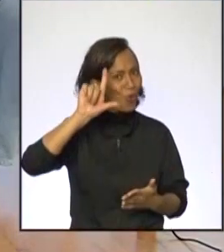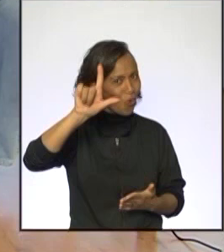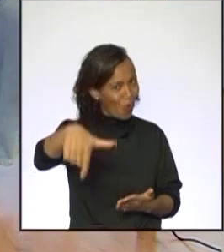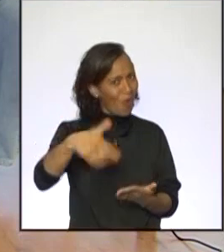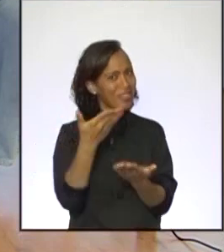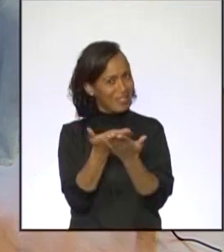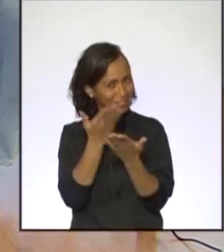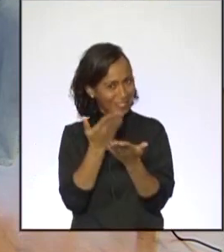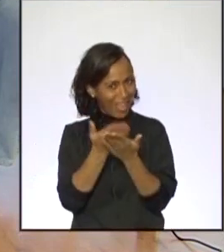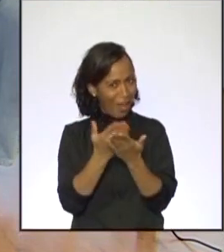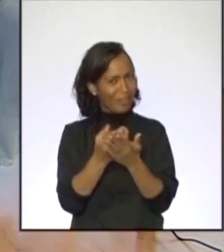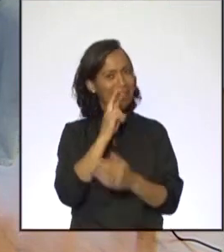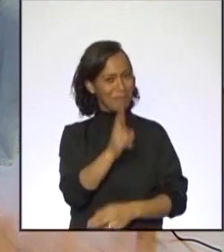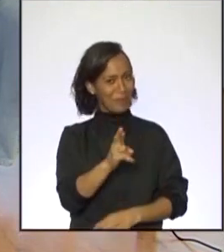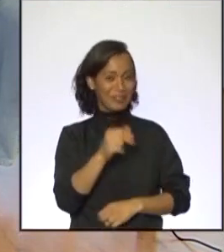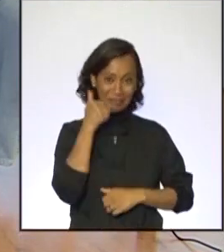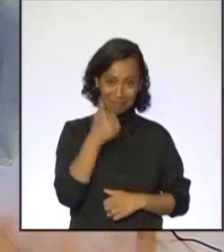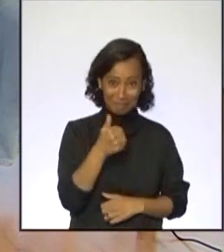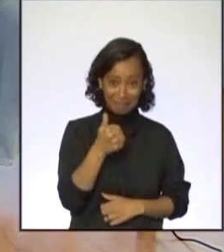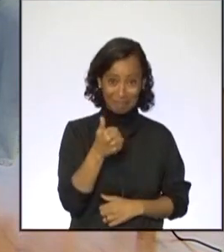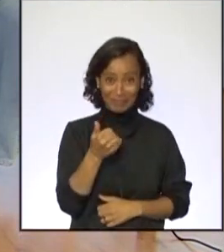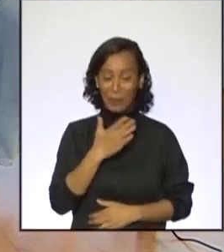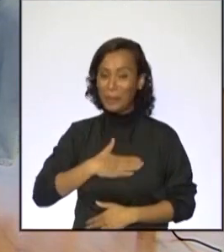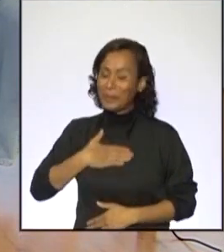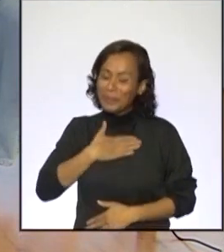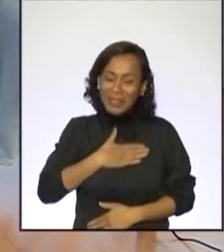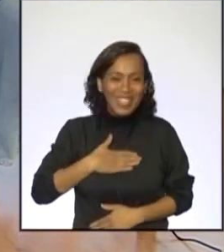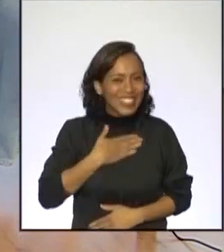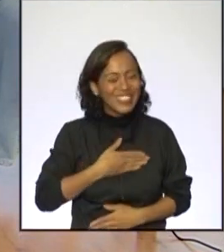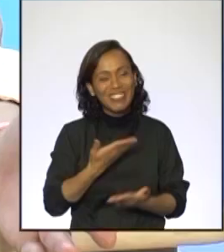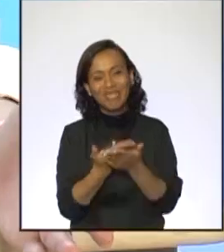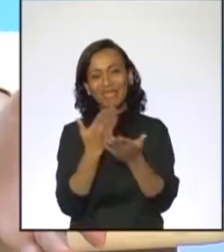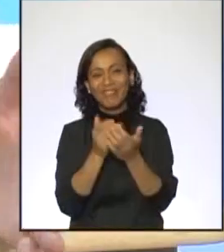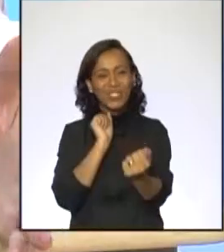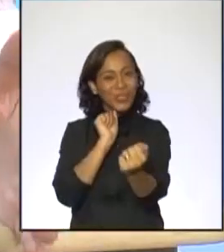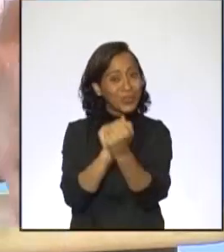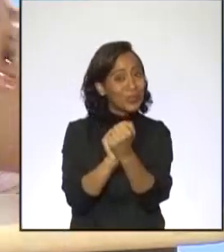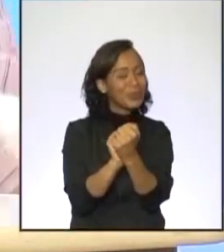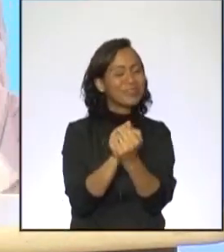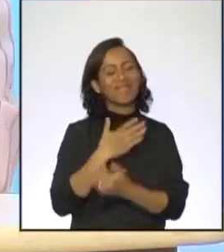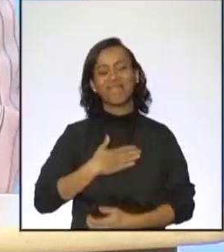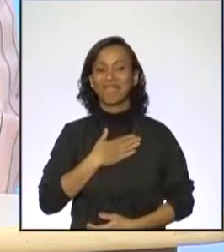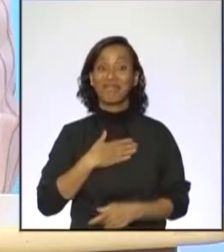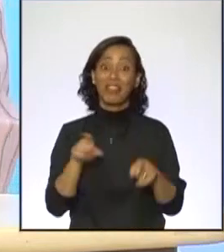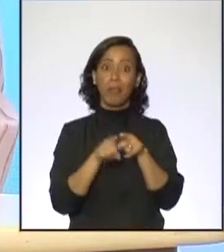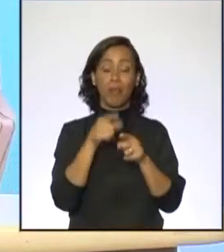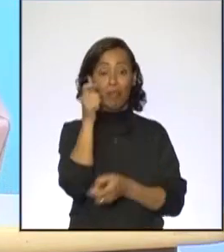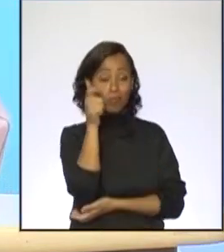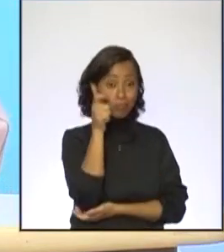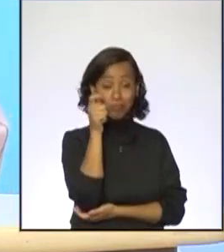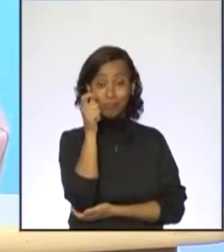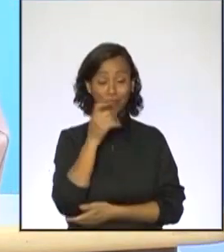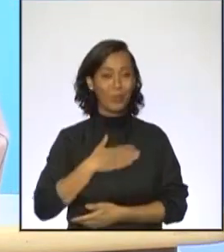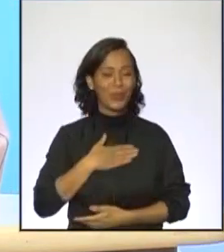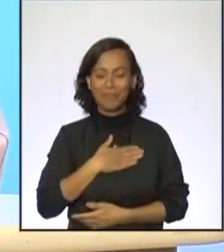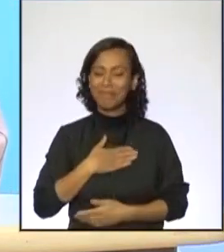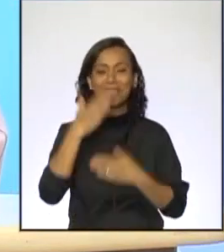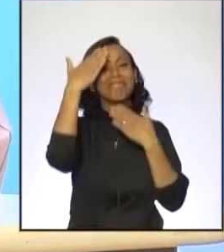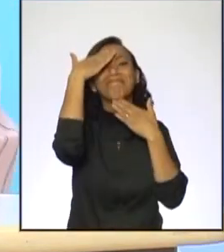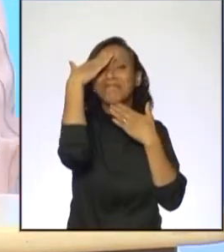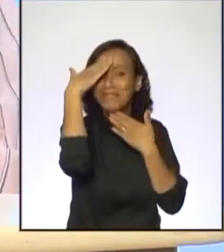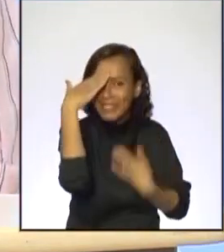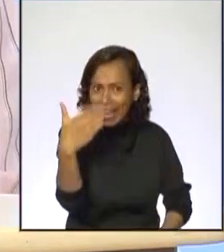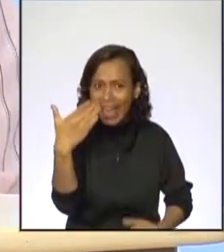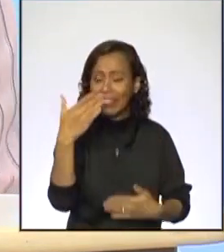Ok. Pessoal, foi um prazer muito grande apresentar essa videoaula. Prazer maior ainda de vocês estarem aqui conosco. Muito